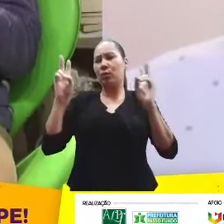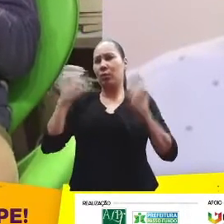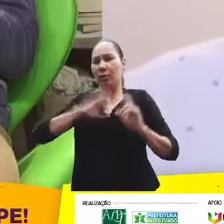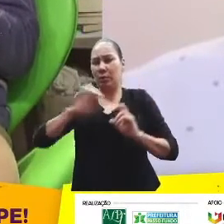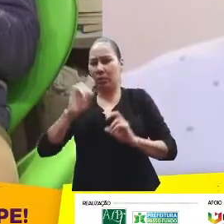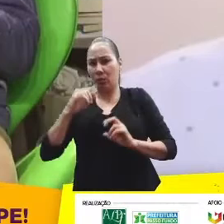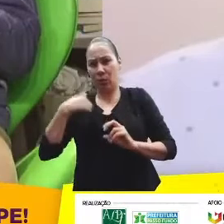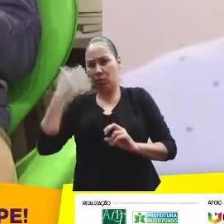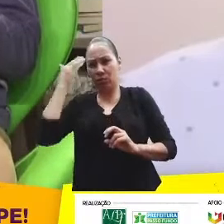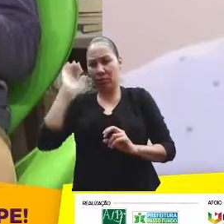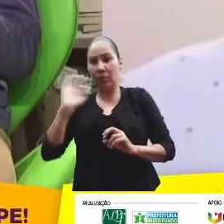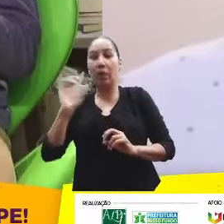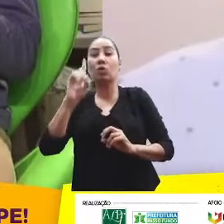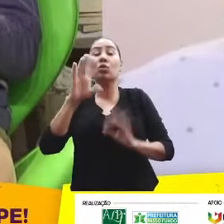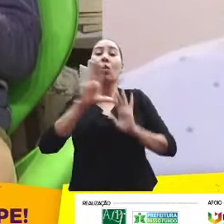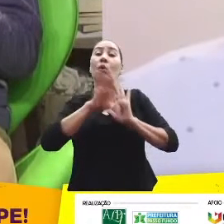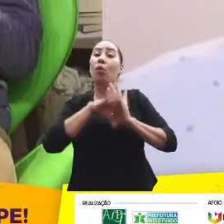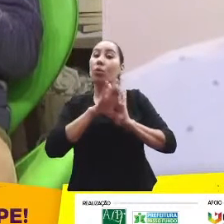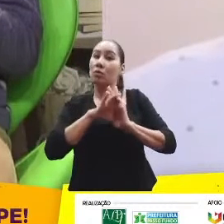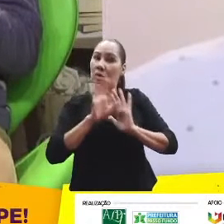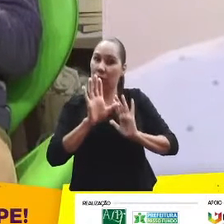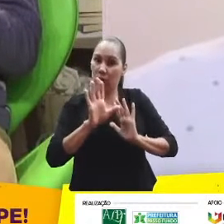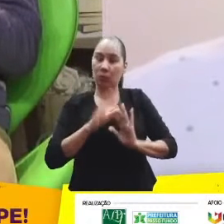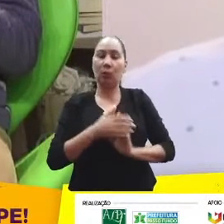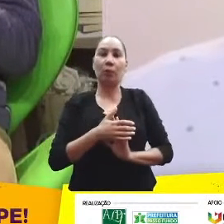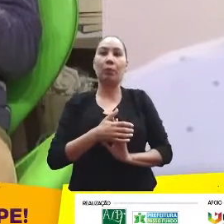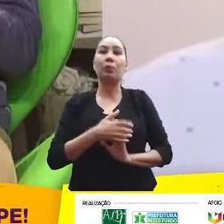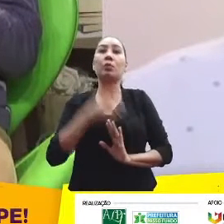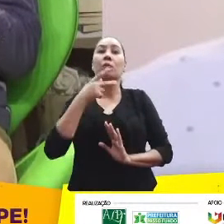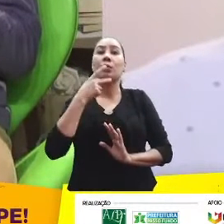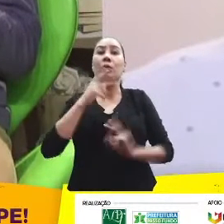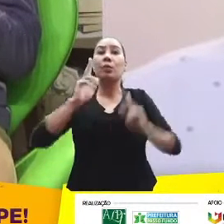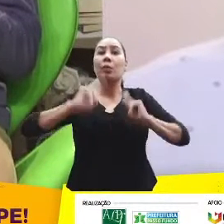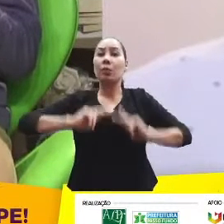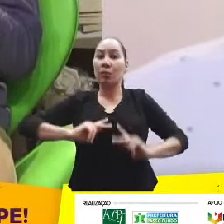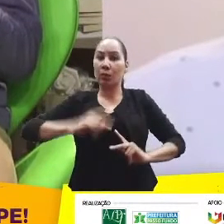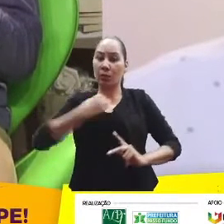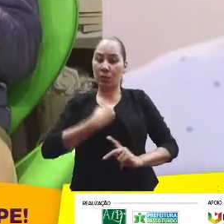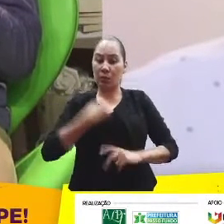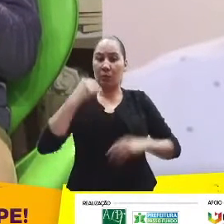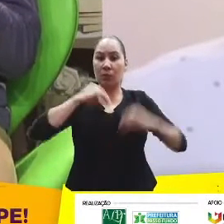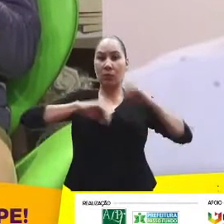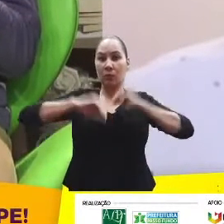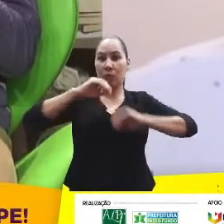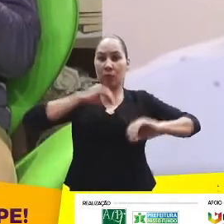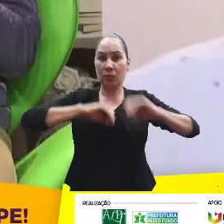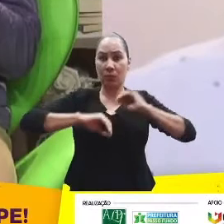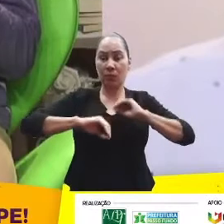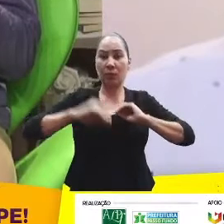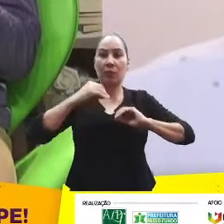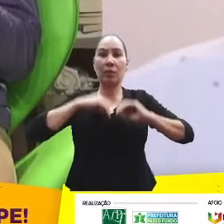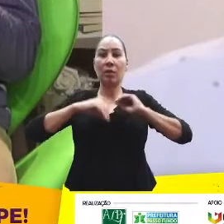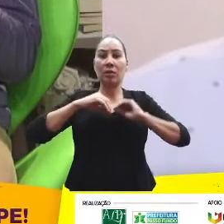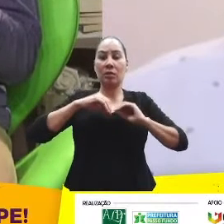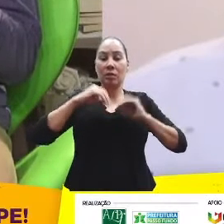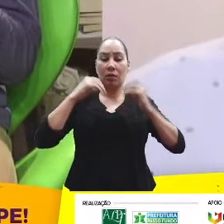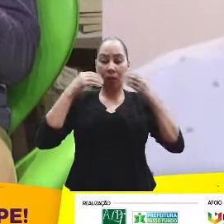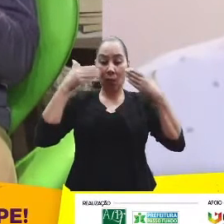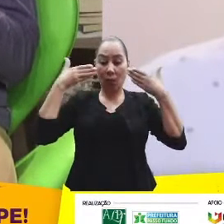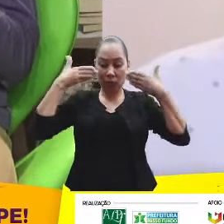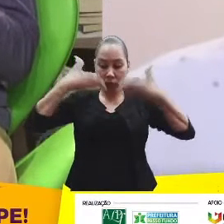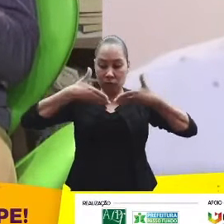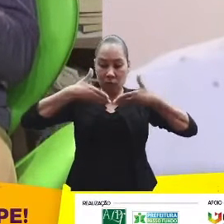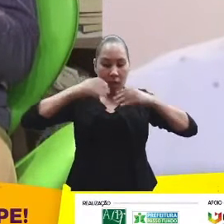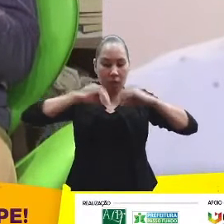a questão é o conceito por trás, né? Ele disse que a pessoa que está com depressão, ela está concentrada na